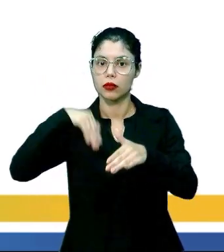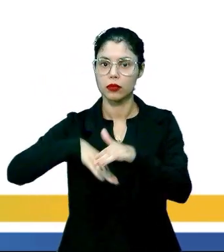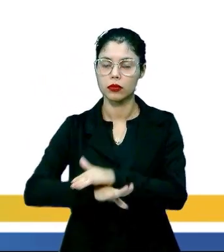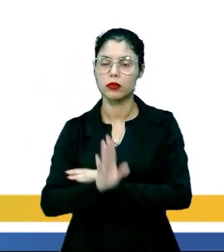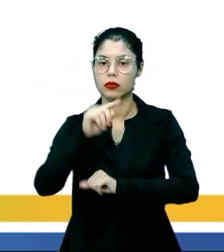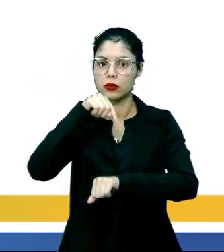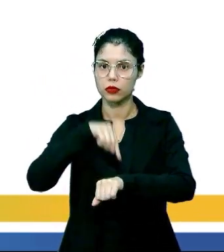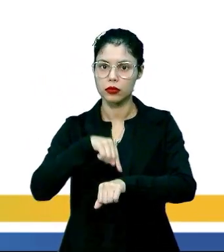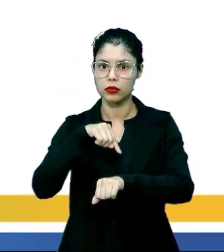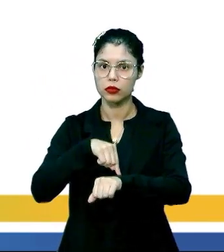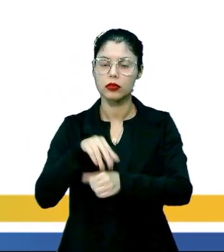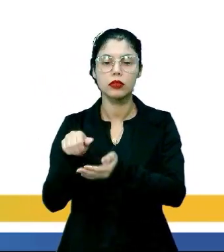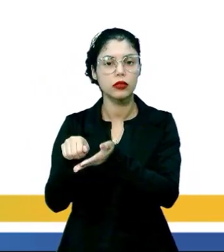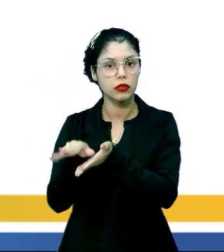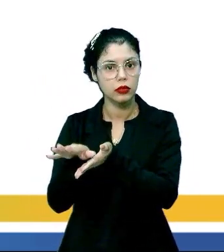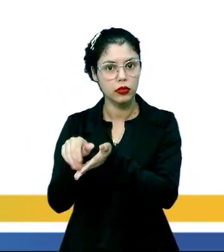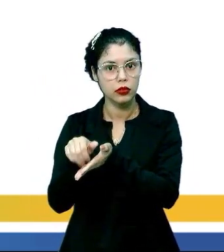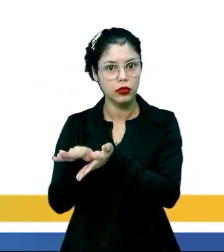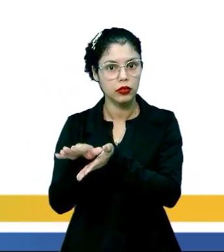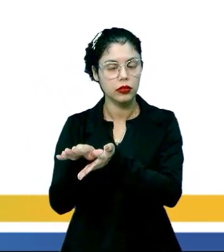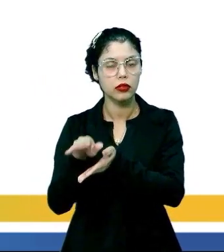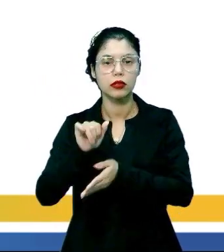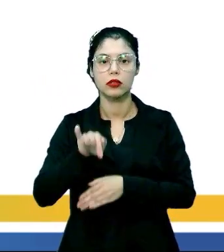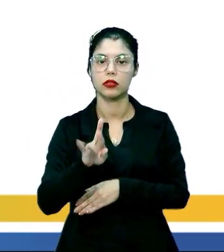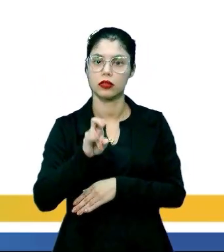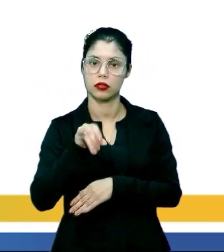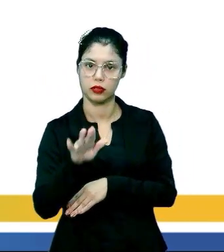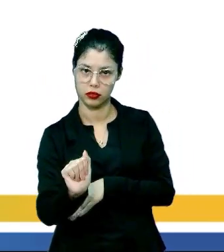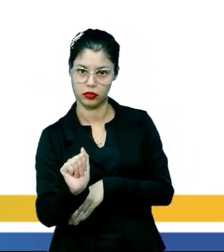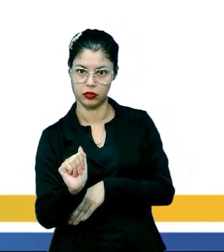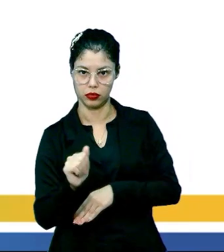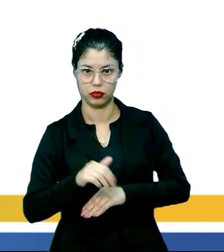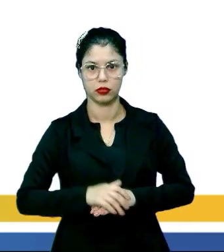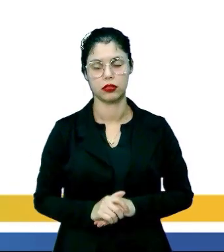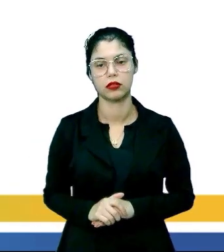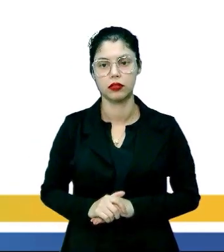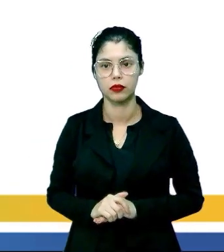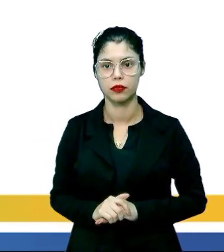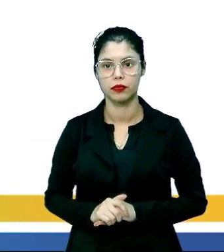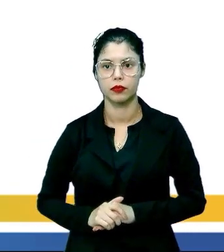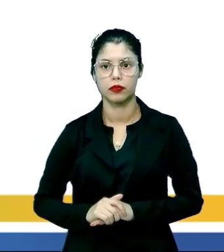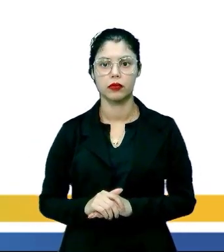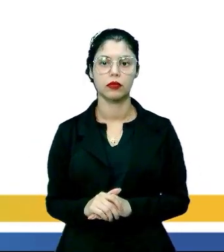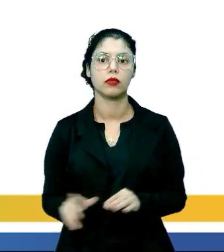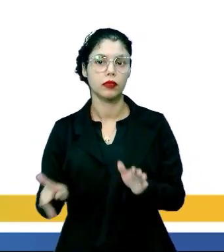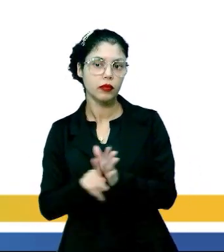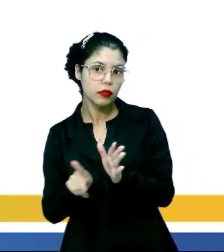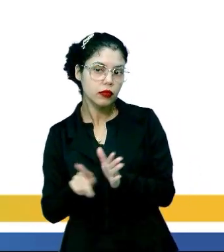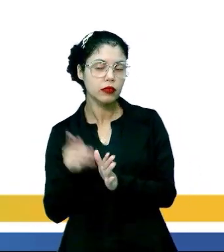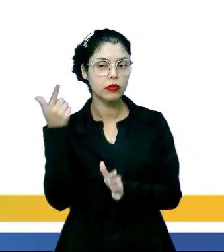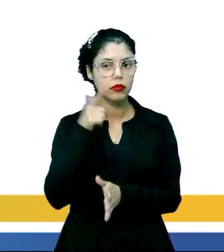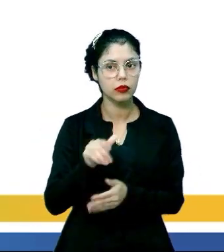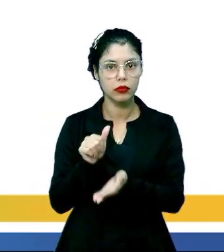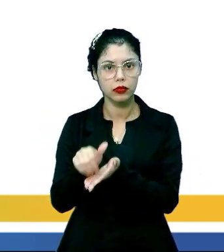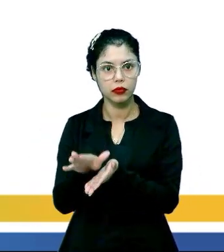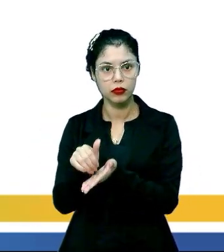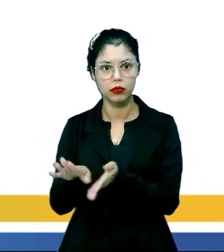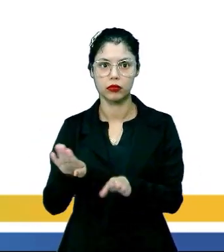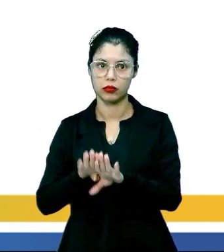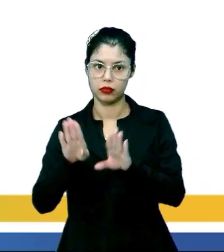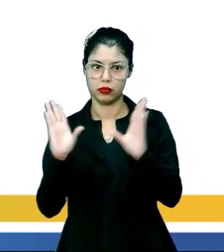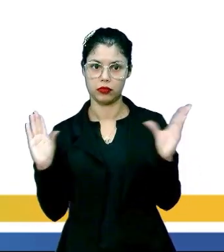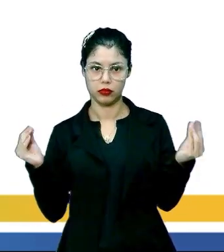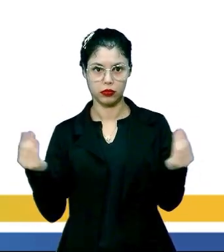produzir, armazenar temporariamente e eliminar a urina, um composto que garante a eliminação